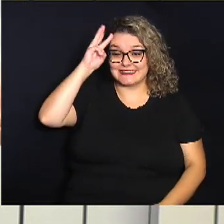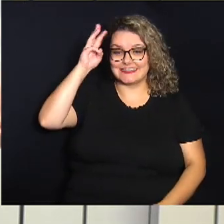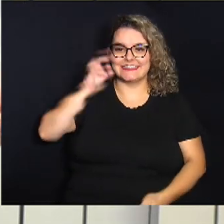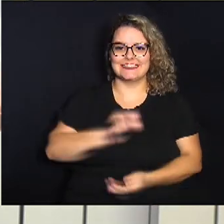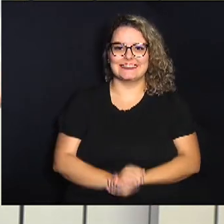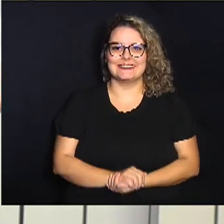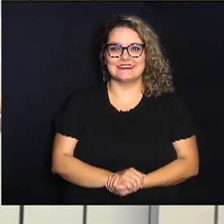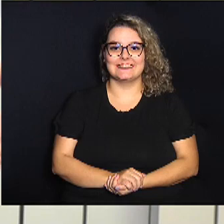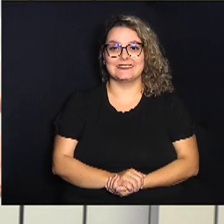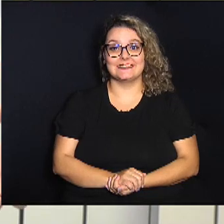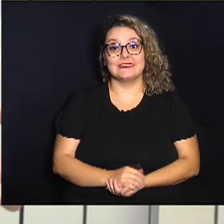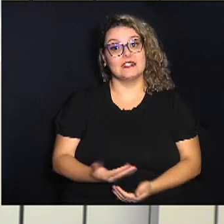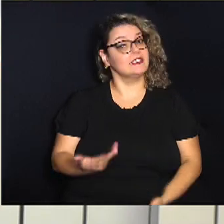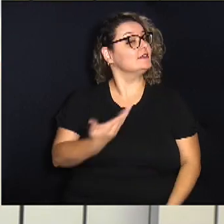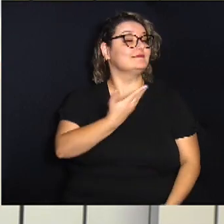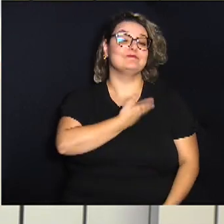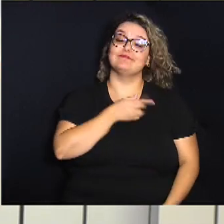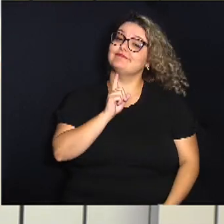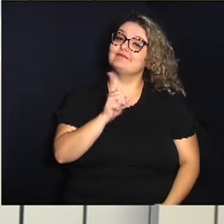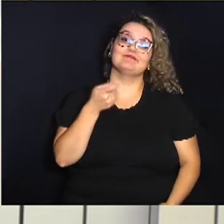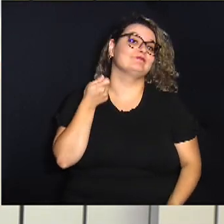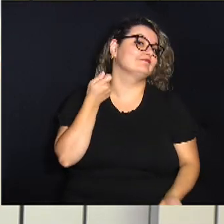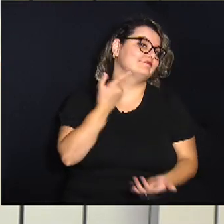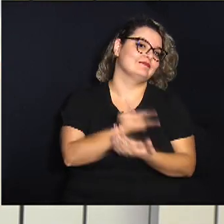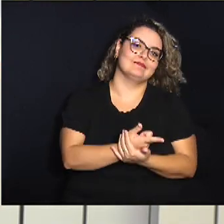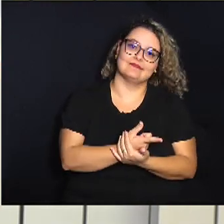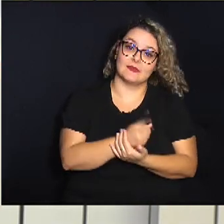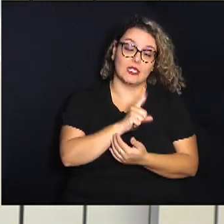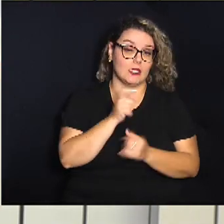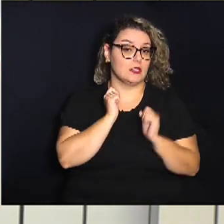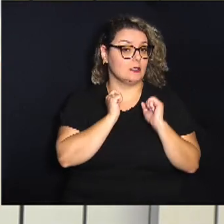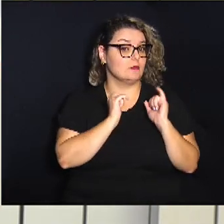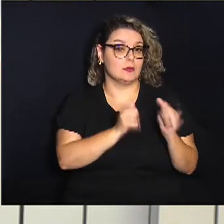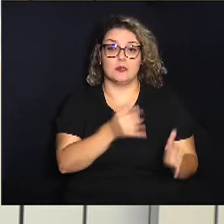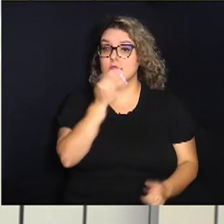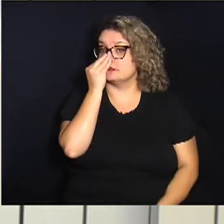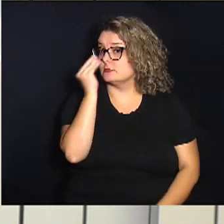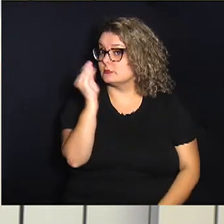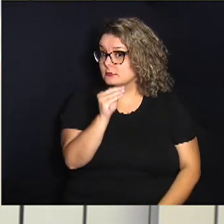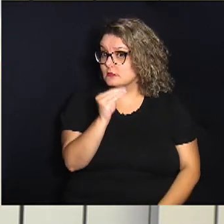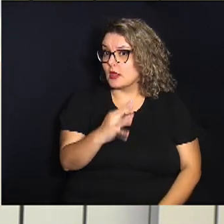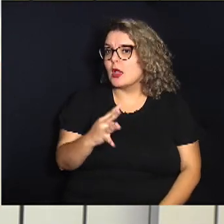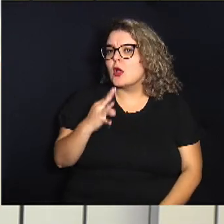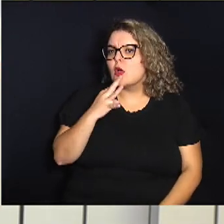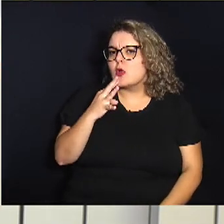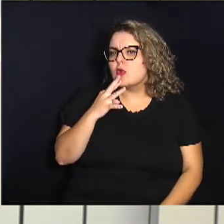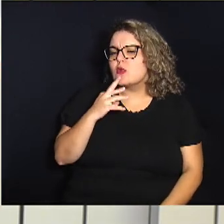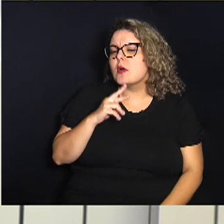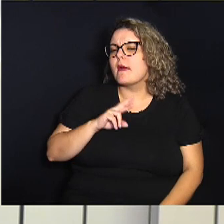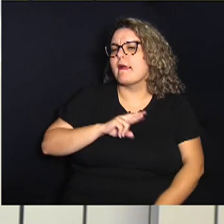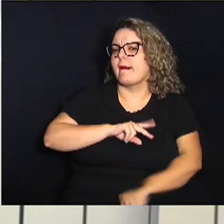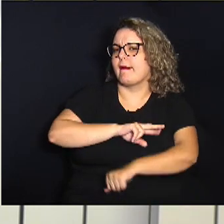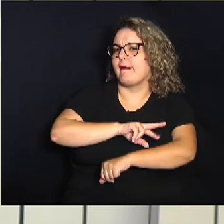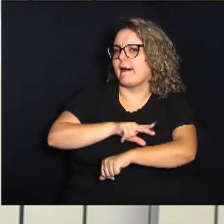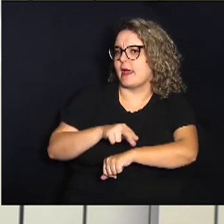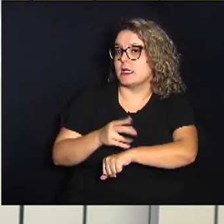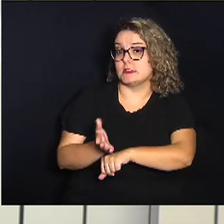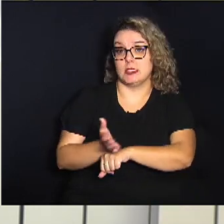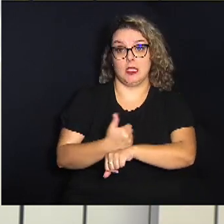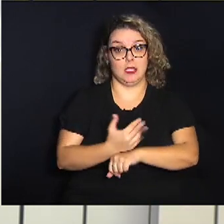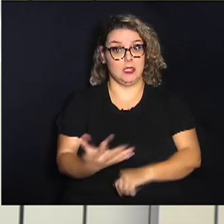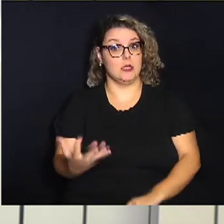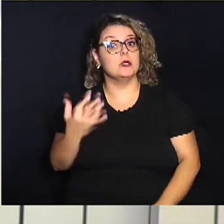e amigo, não se compra e nem se abandona. Conhecer sobre a raça do animal antes de